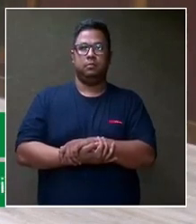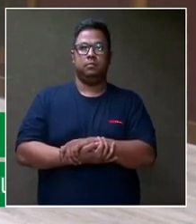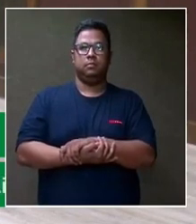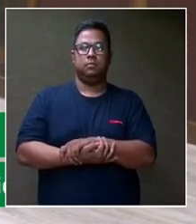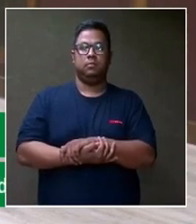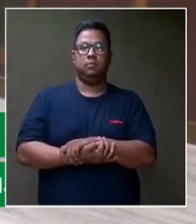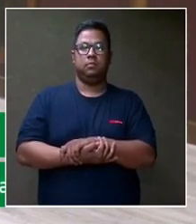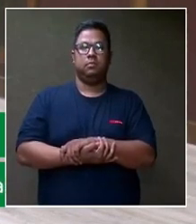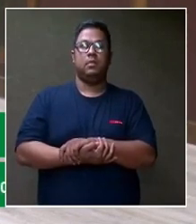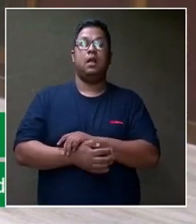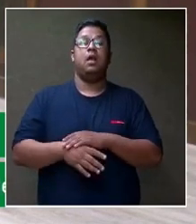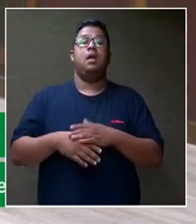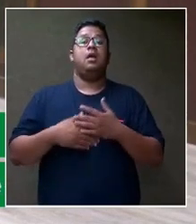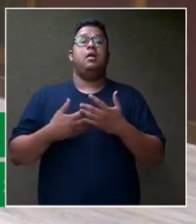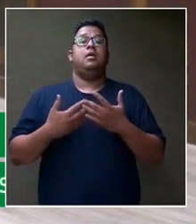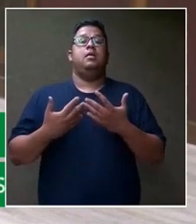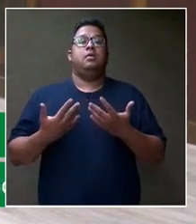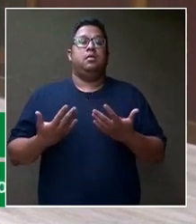Algum momento